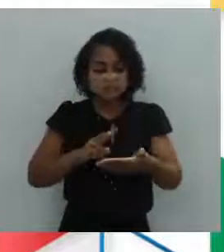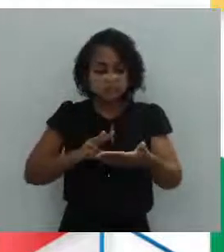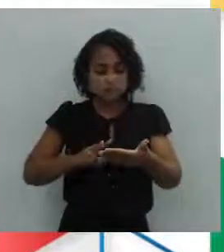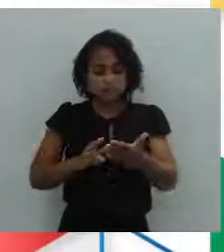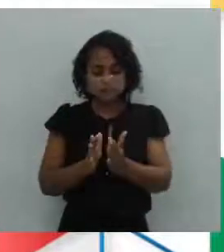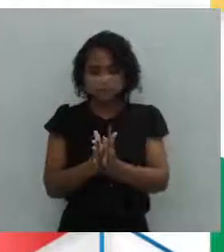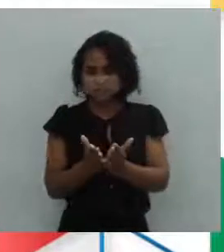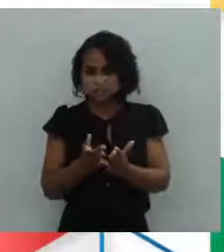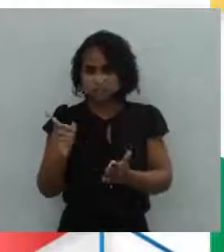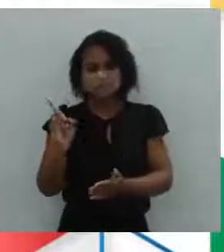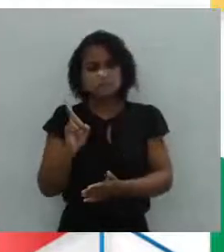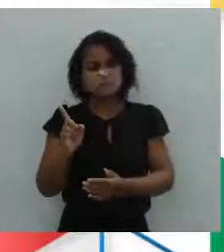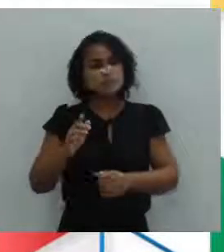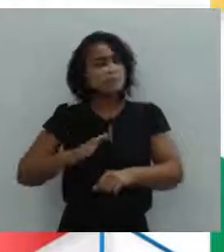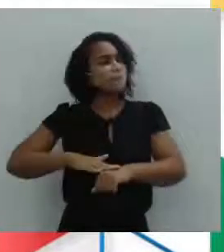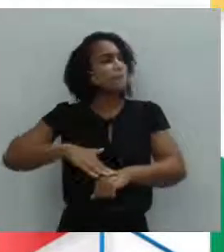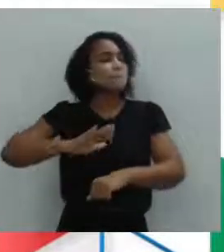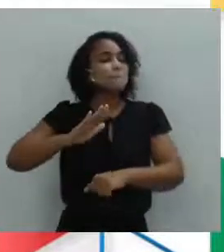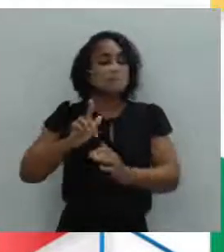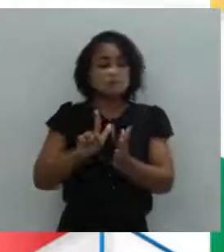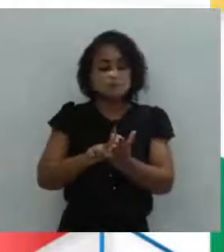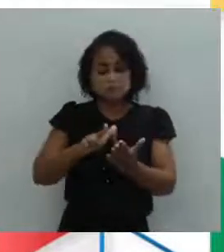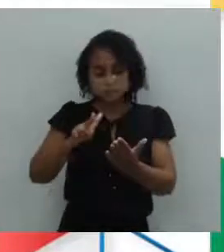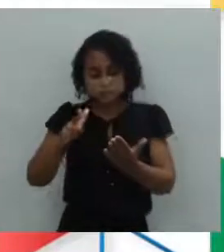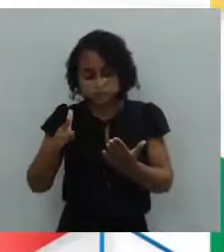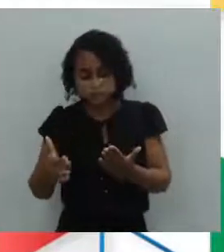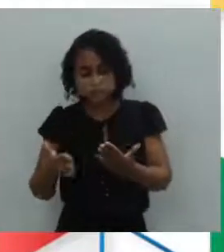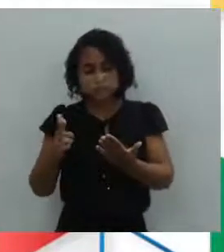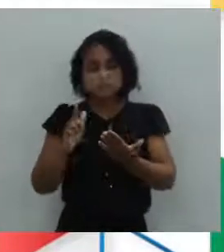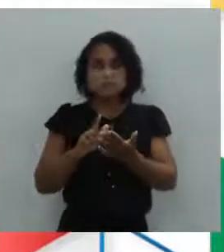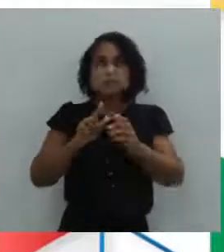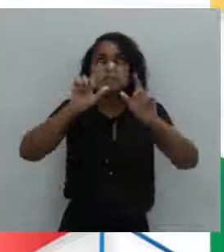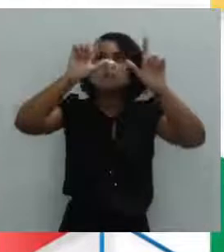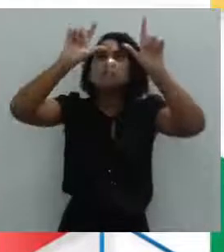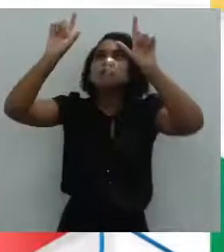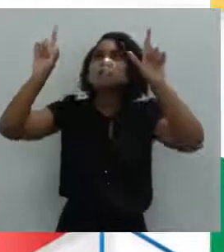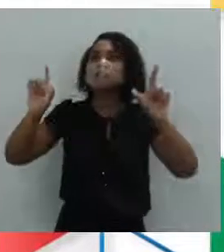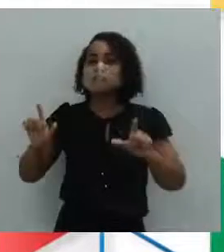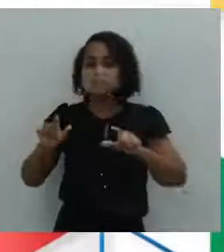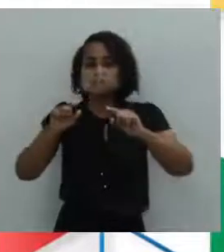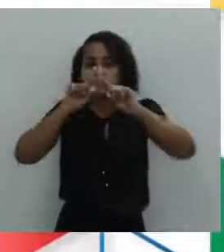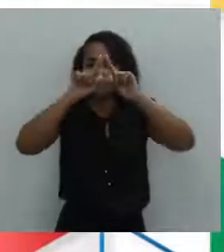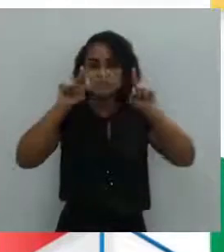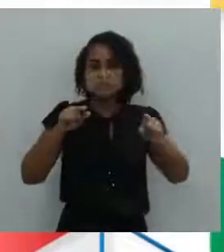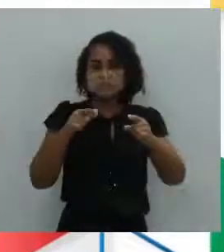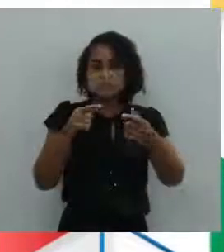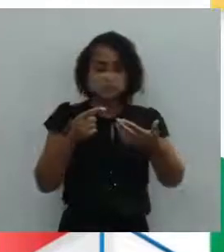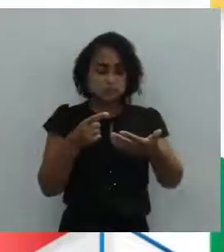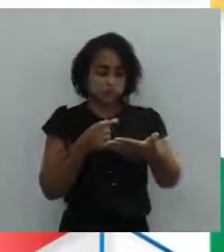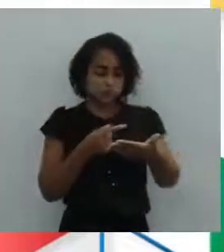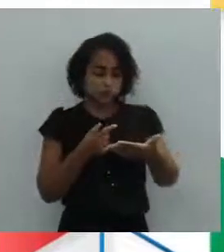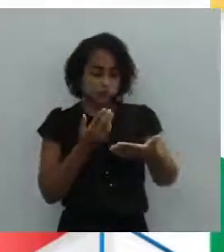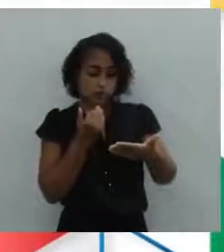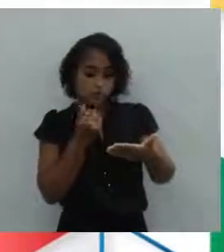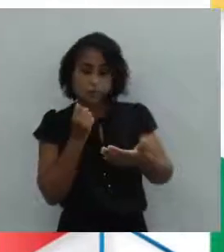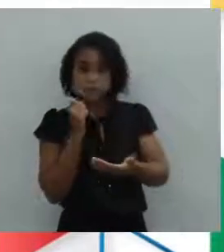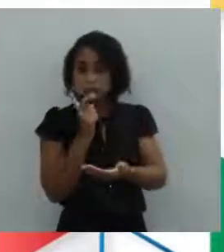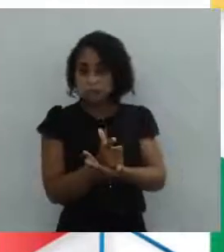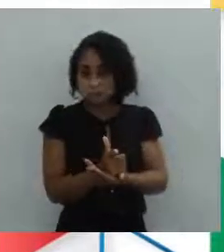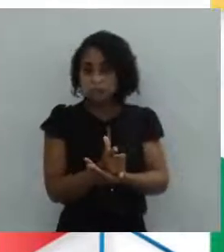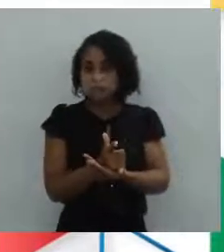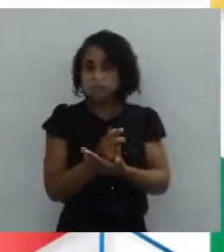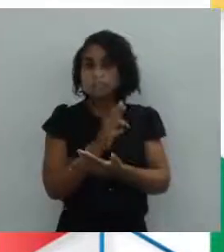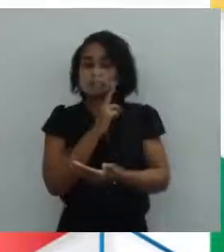de livros. Vai da leitura de jornal, a leitura de placa, a leitura de menu quando você vai comprar alguma coisa em